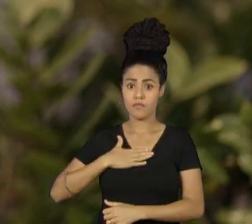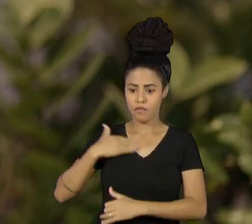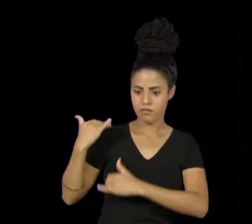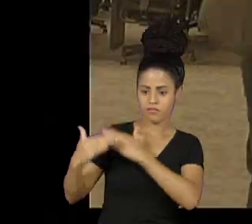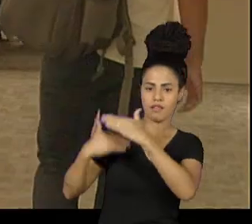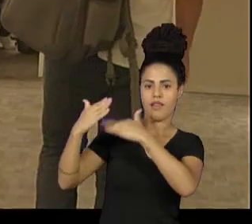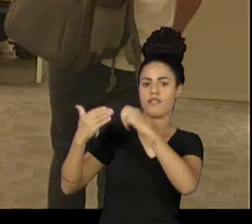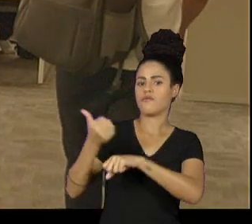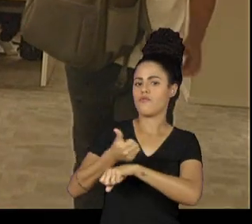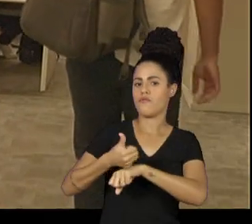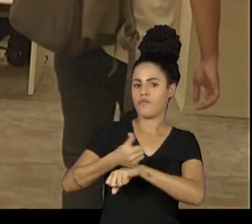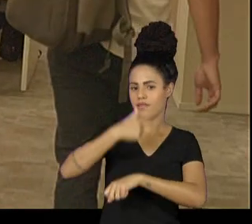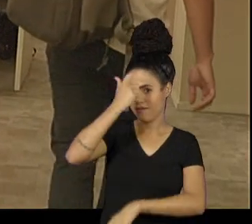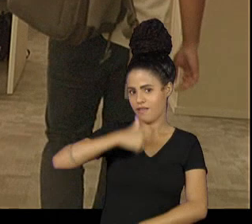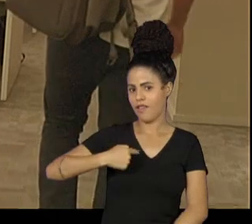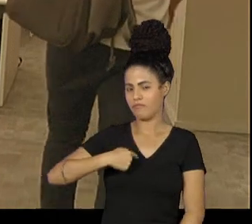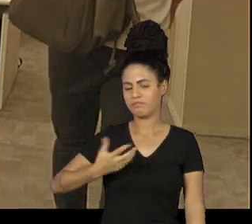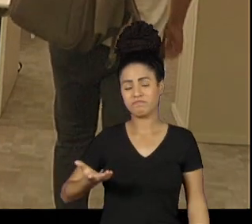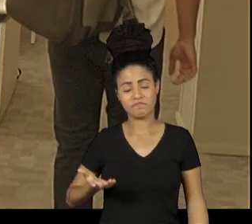profissional.